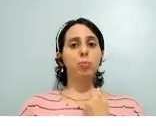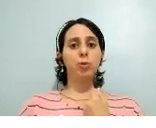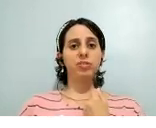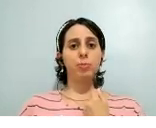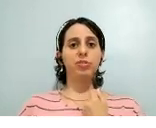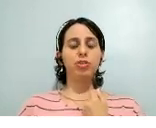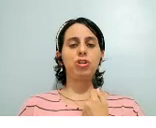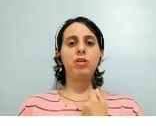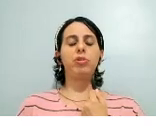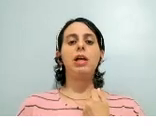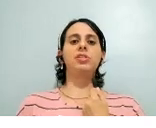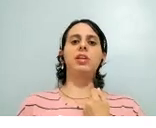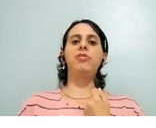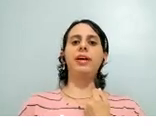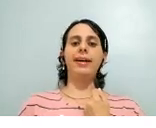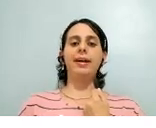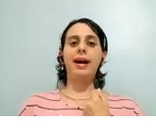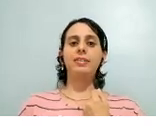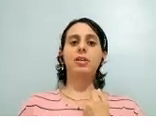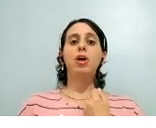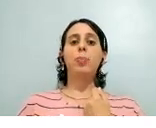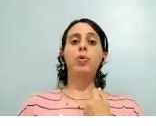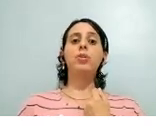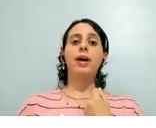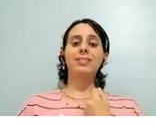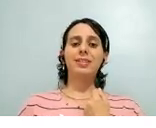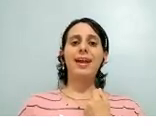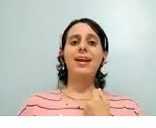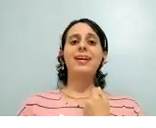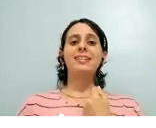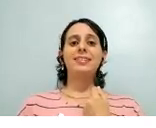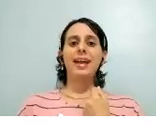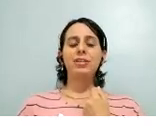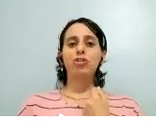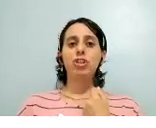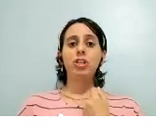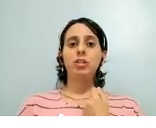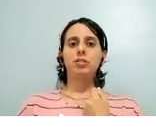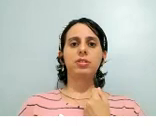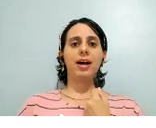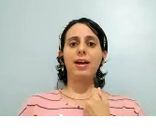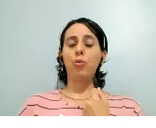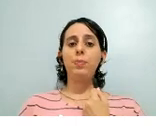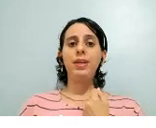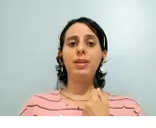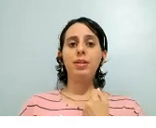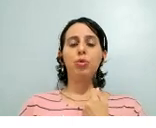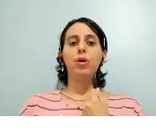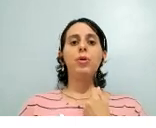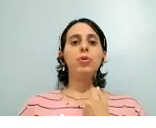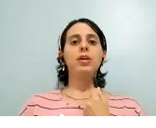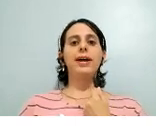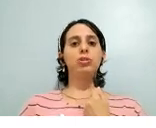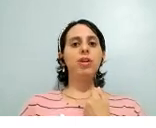caso dê positivo, você tem que ficar em casa por até 10 dias, tá? É o